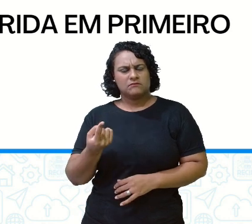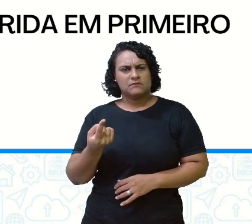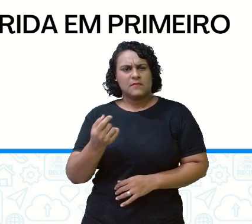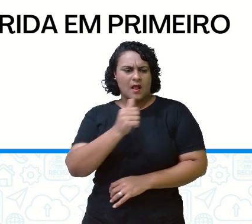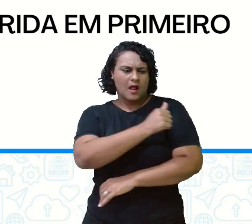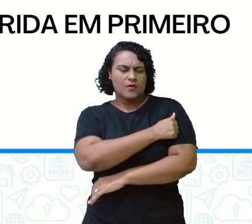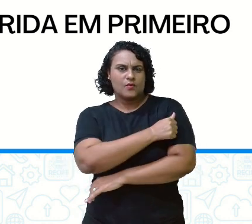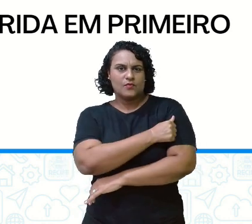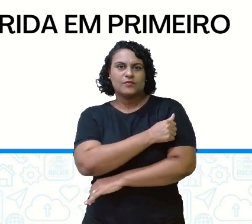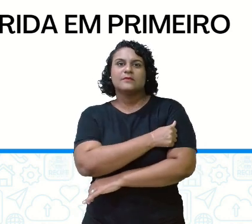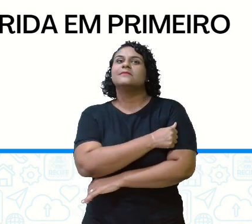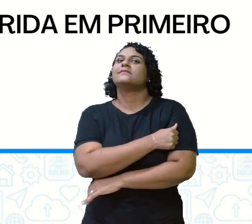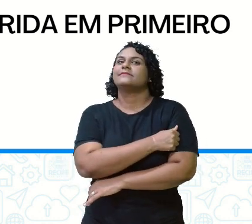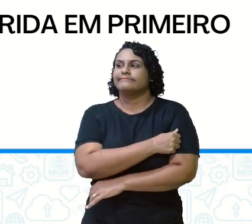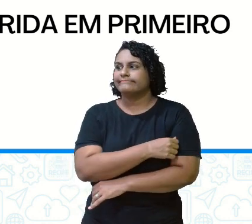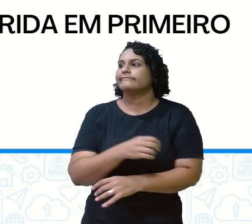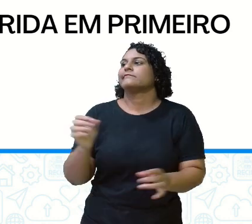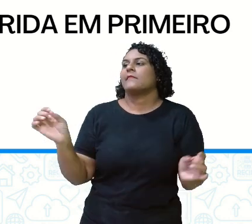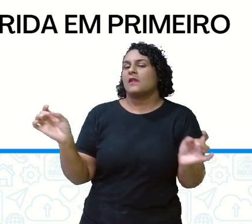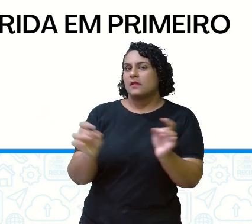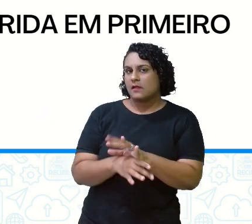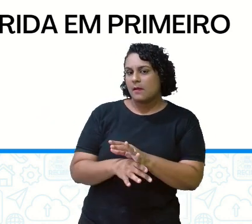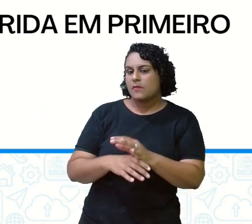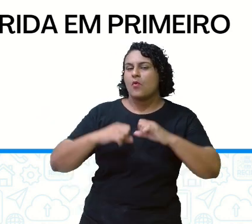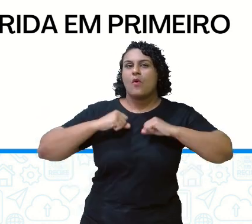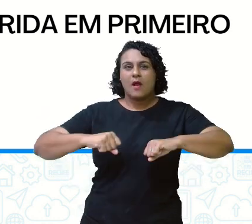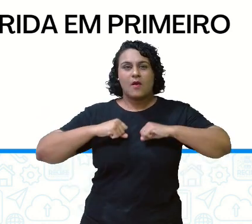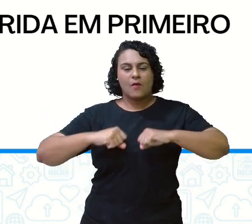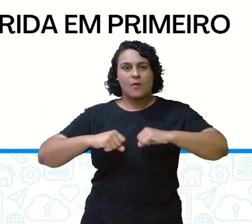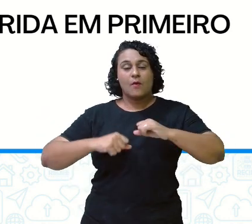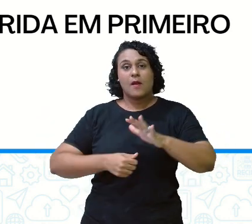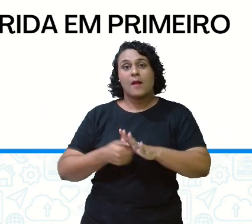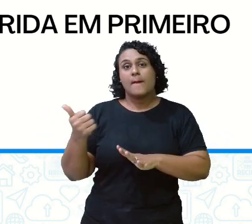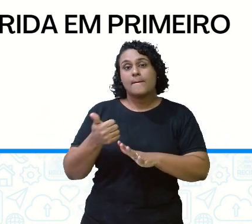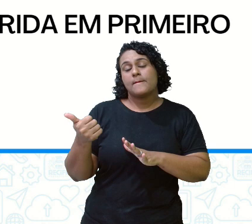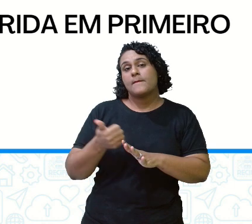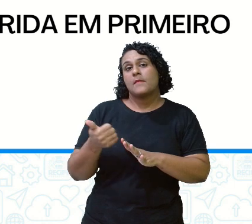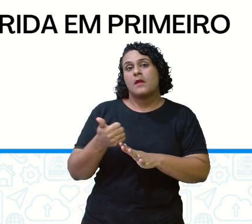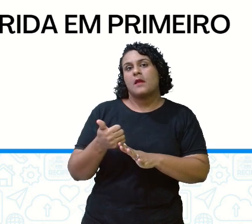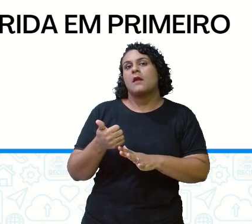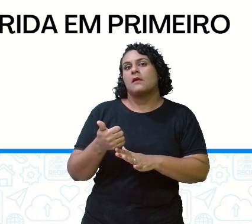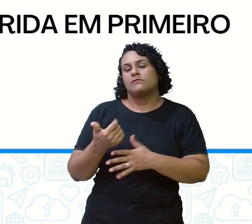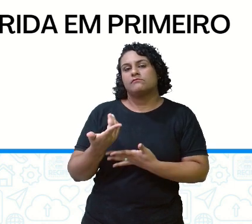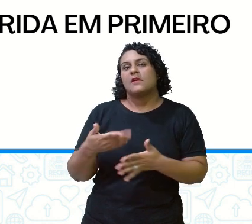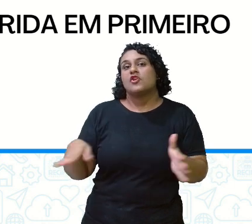aluna. A aluna terminou a corrida em primeiro lugar.